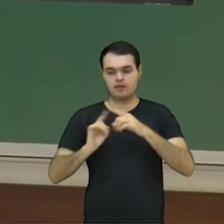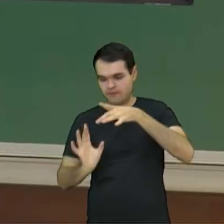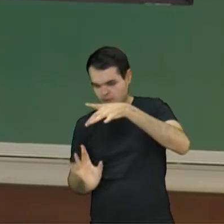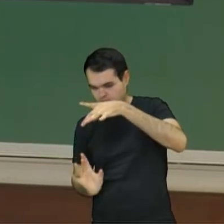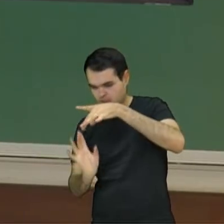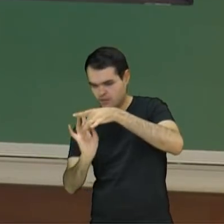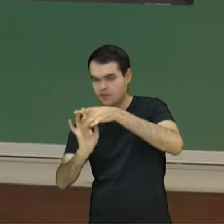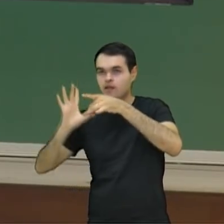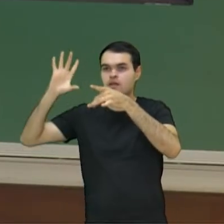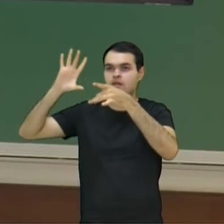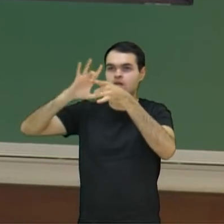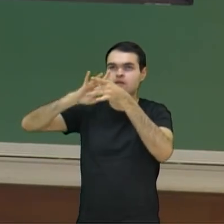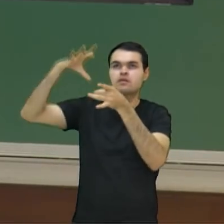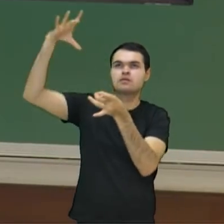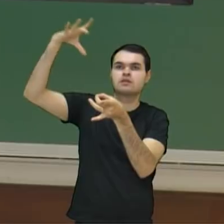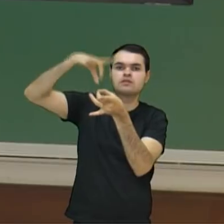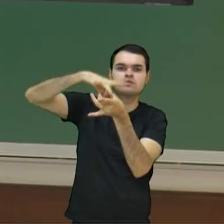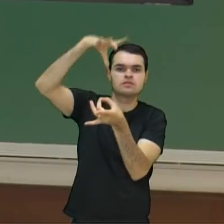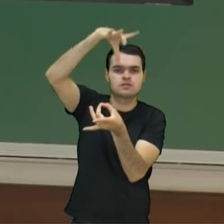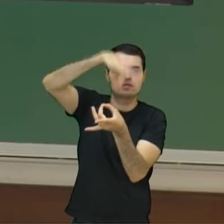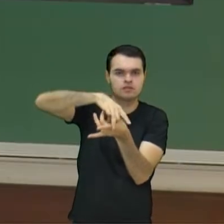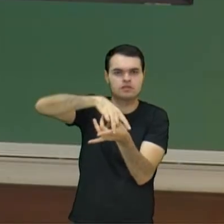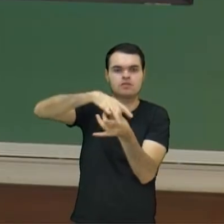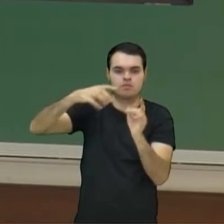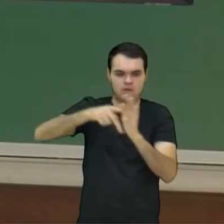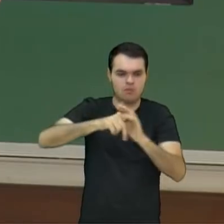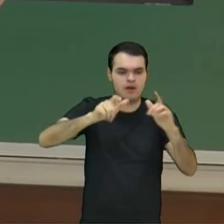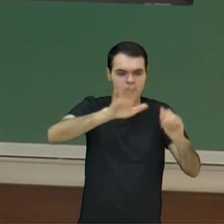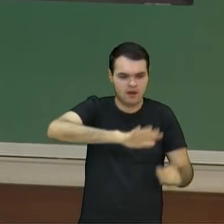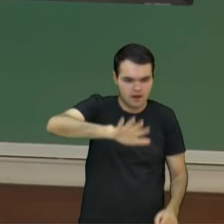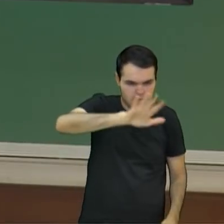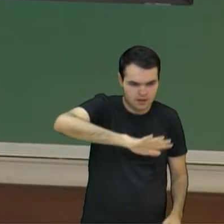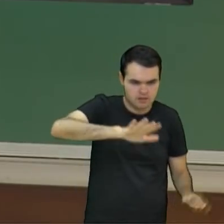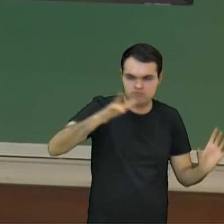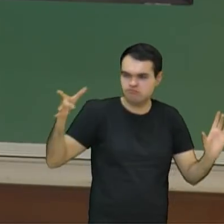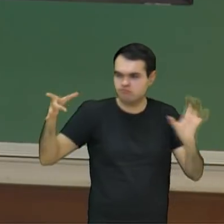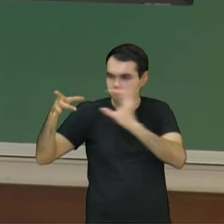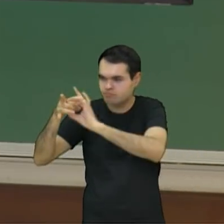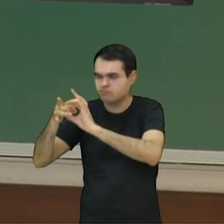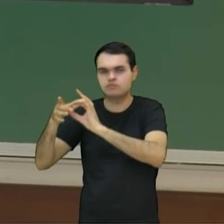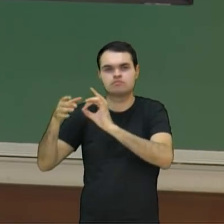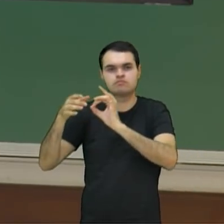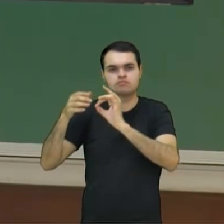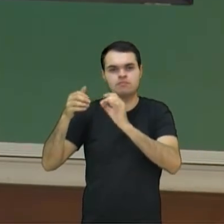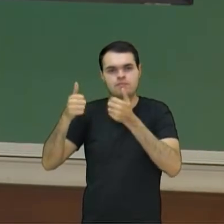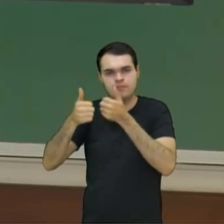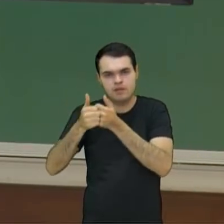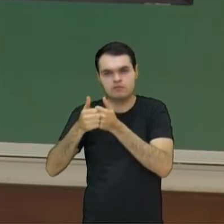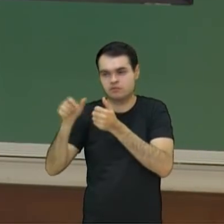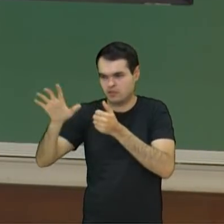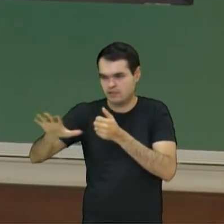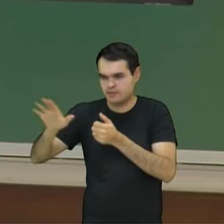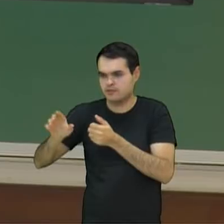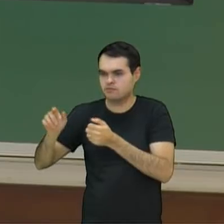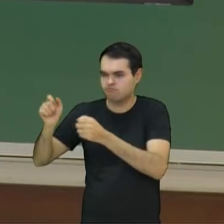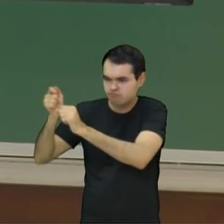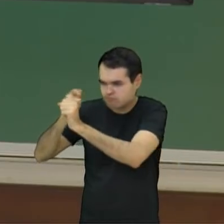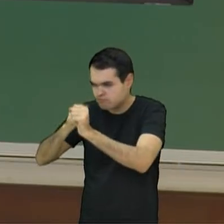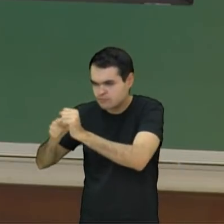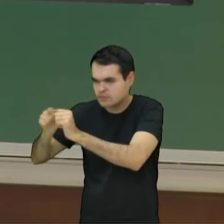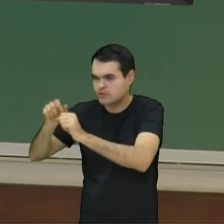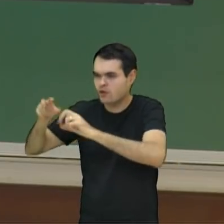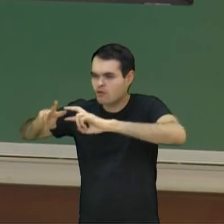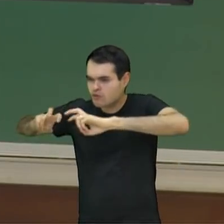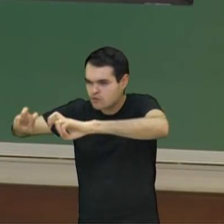as áreas de exploração dos recursos minerais até os portos para ser vendido, mandado para outras partes do mundo. Daí